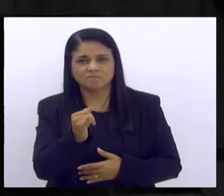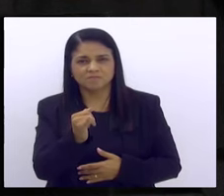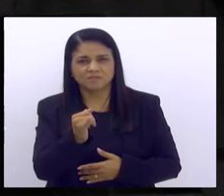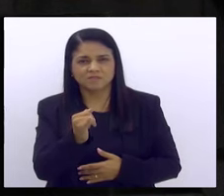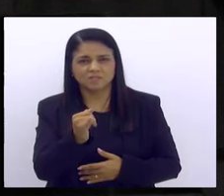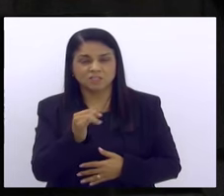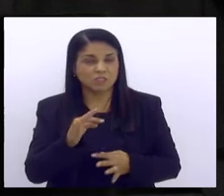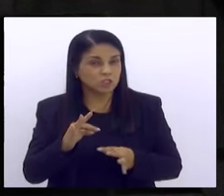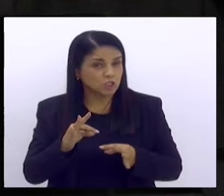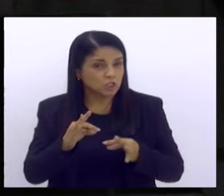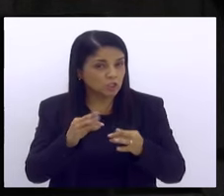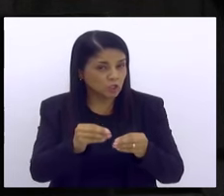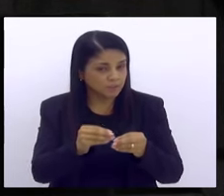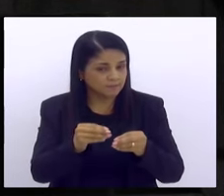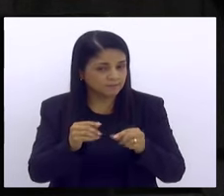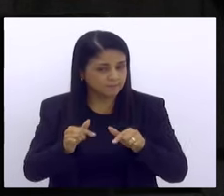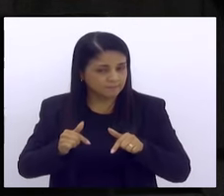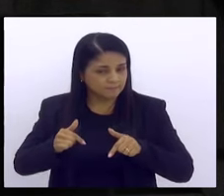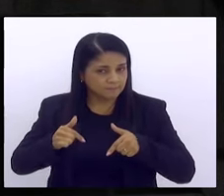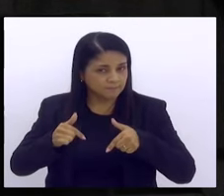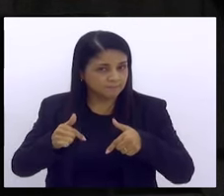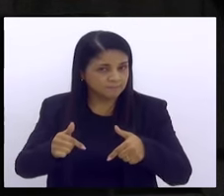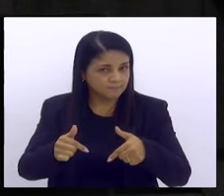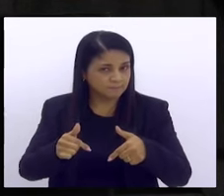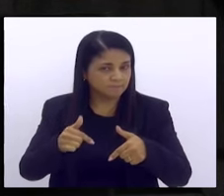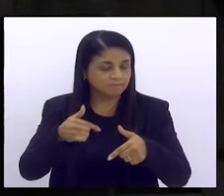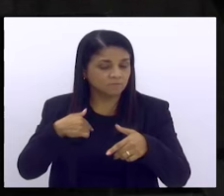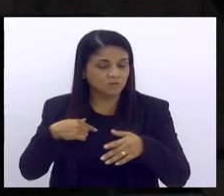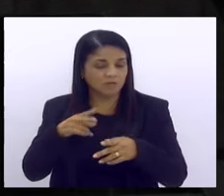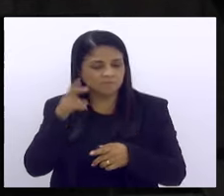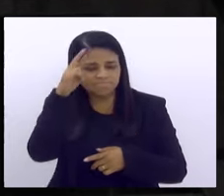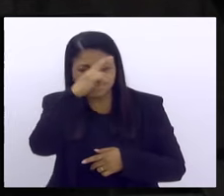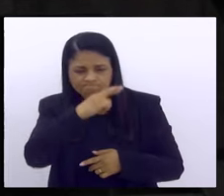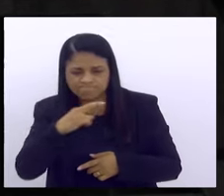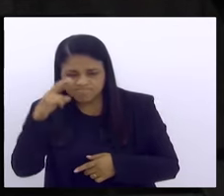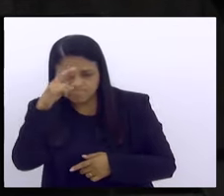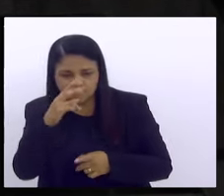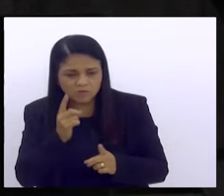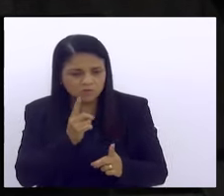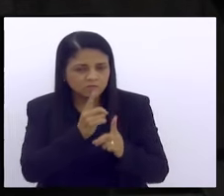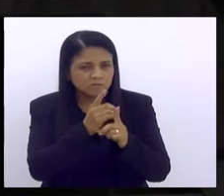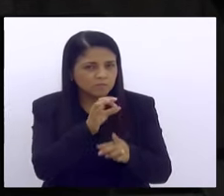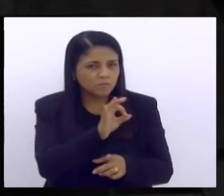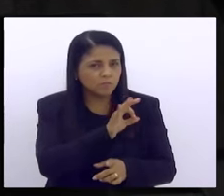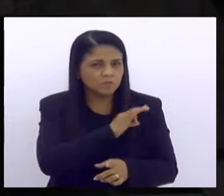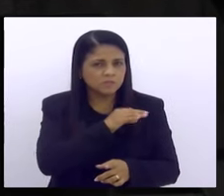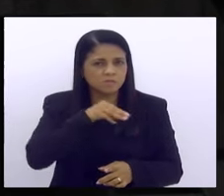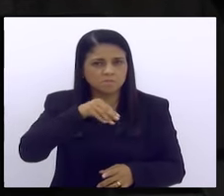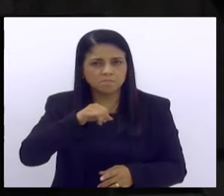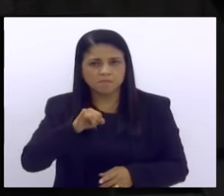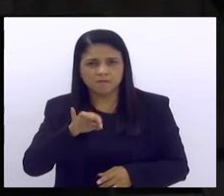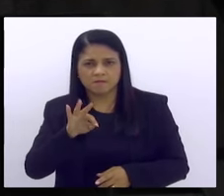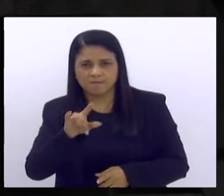em todas essas operações, onde nós chegamos e encontramos policiais, militares,